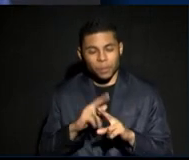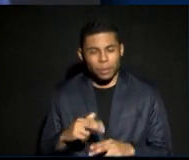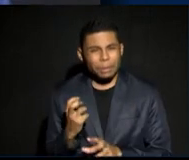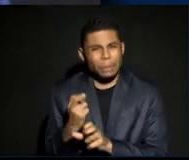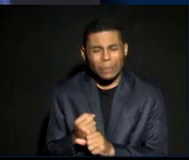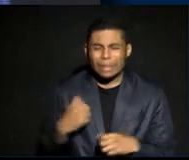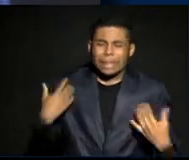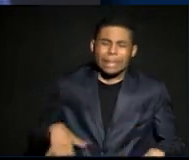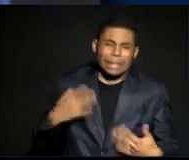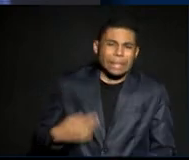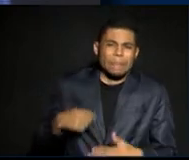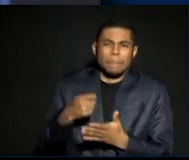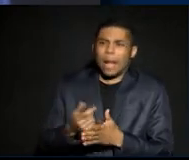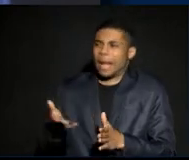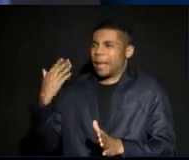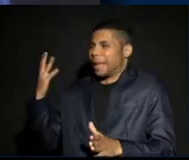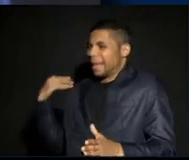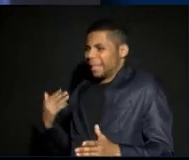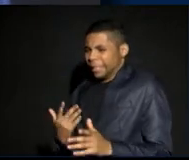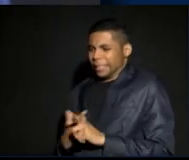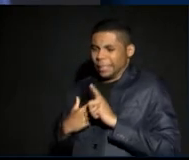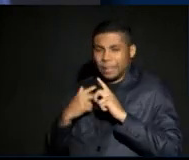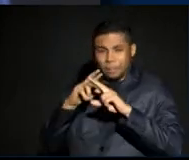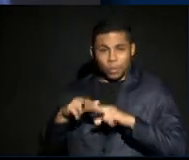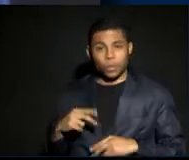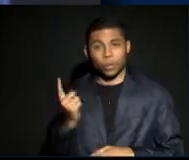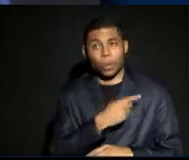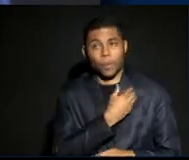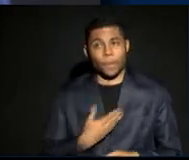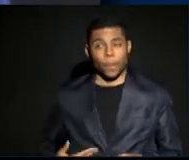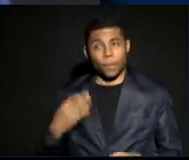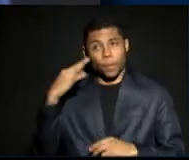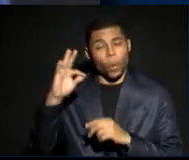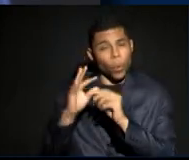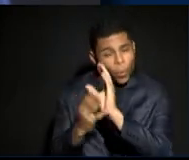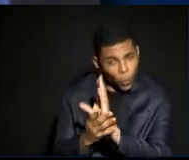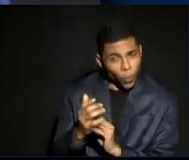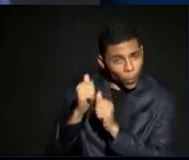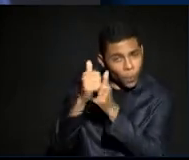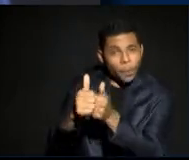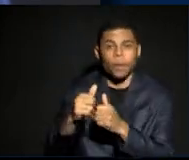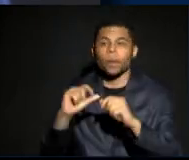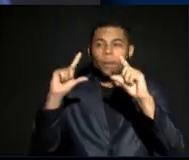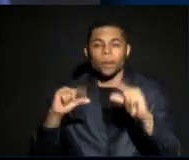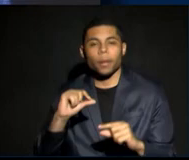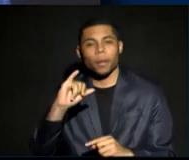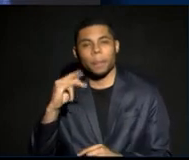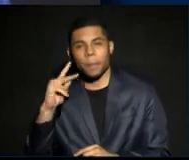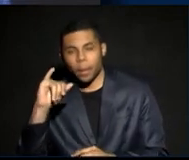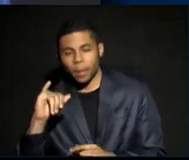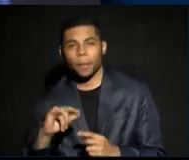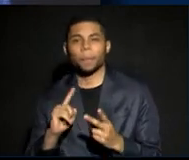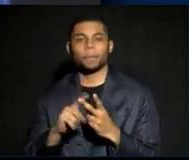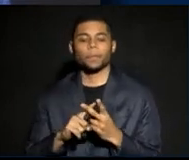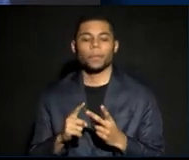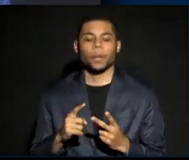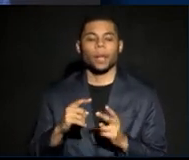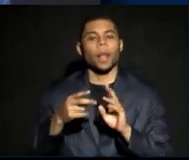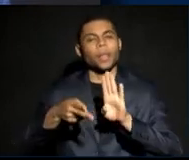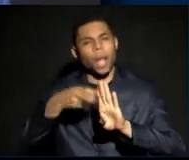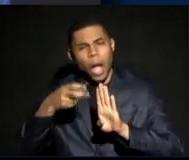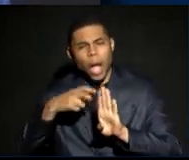salgada que tá sendo paga então a gente precisa dar esse alívio tributário Como o governo federal vem fazendo né aliviou IPI Alive outro